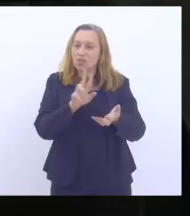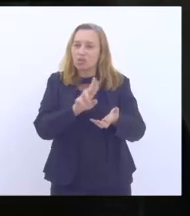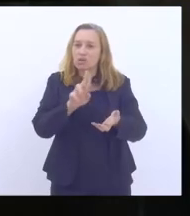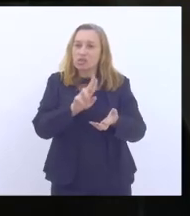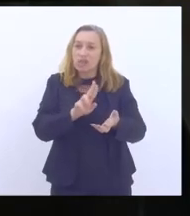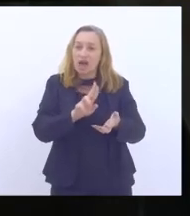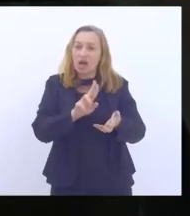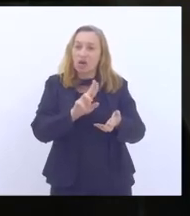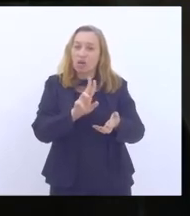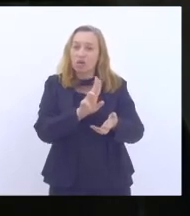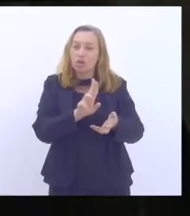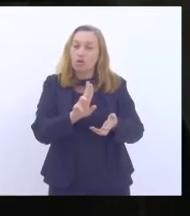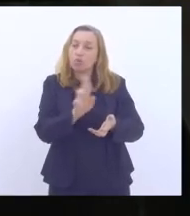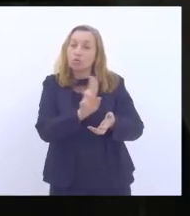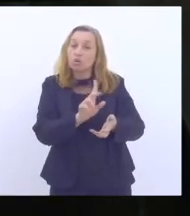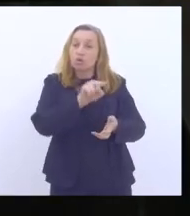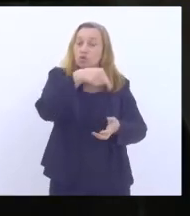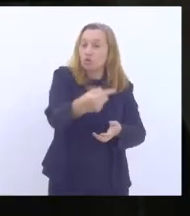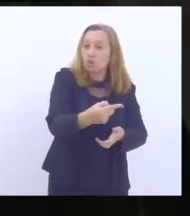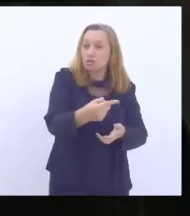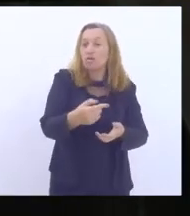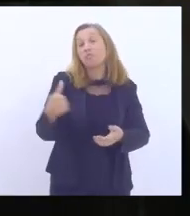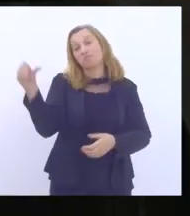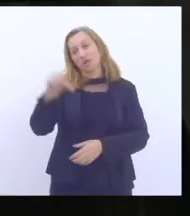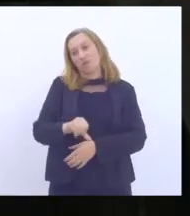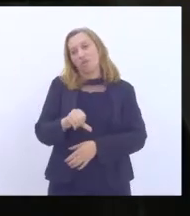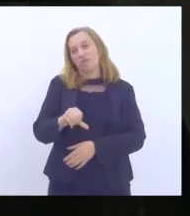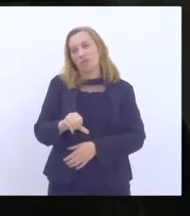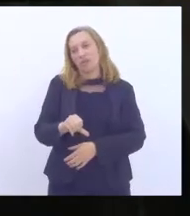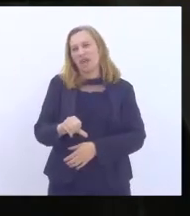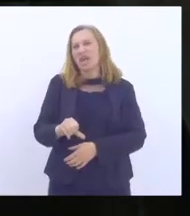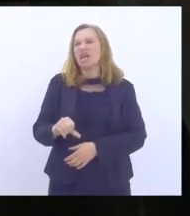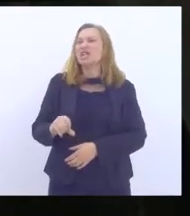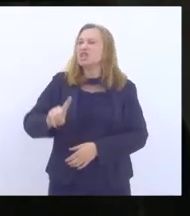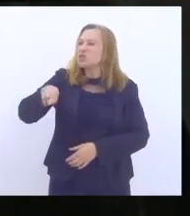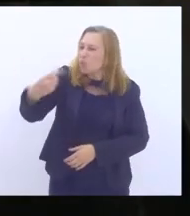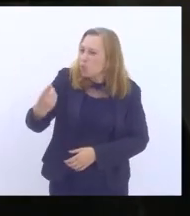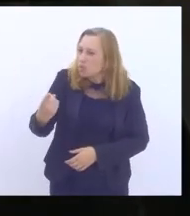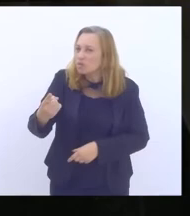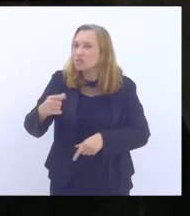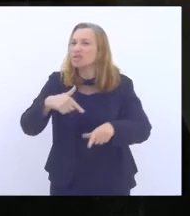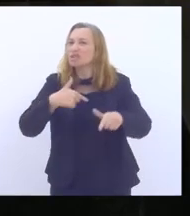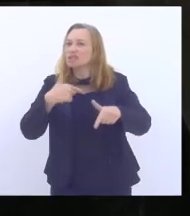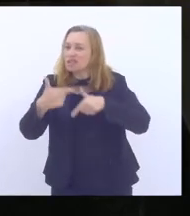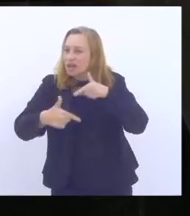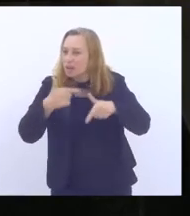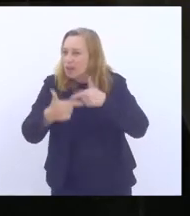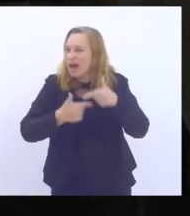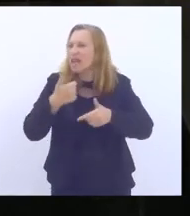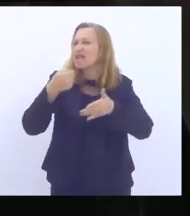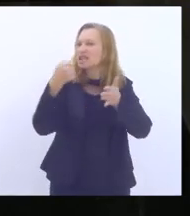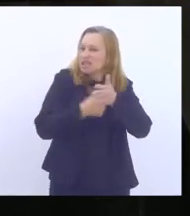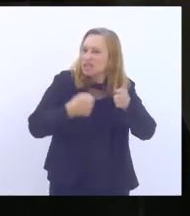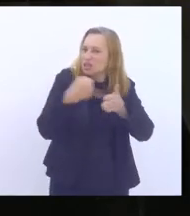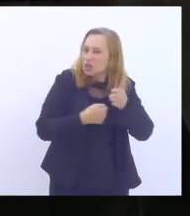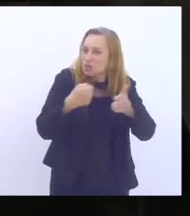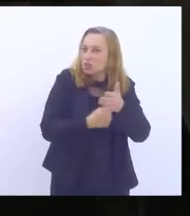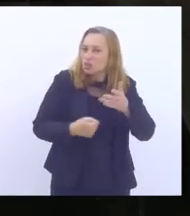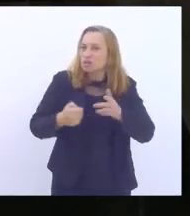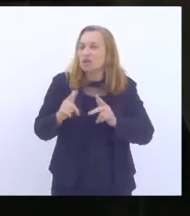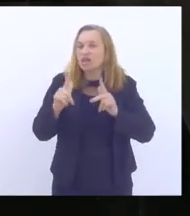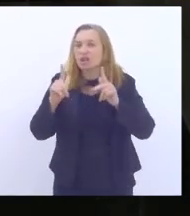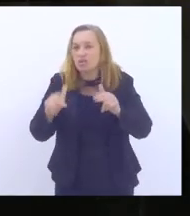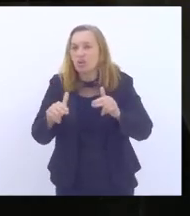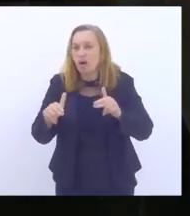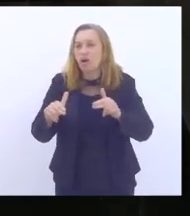do outro e pior esse outro que trabalha que luta arduamente pela mesma